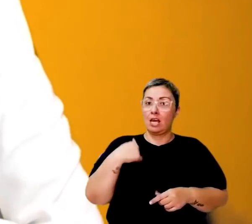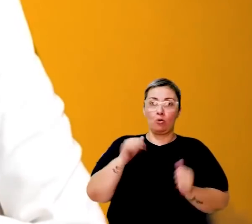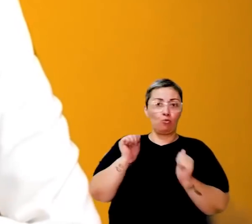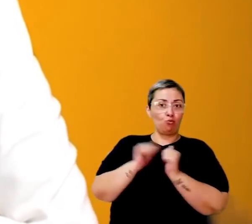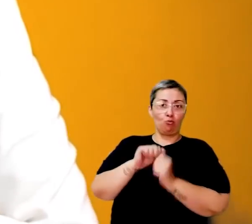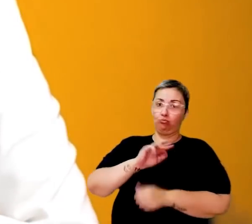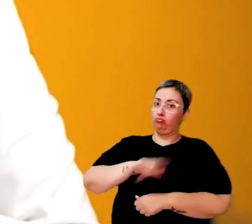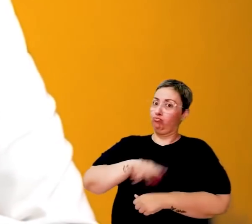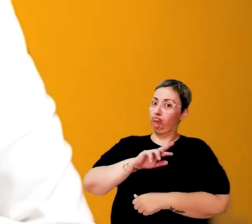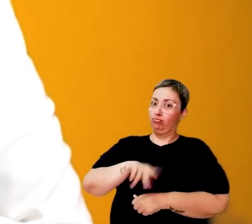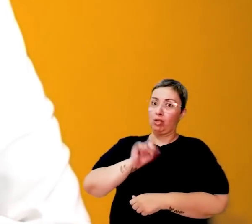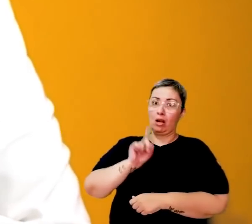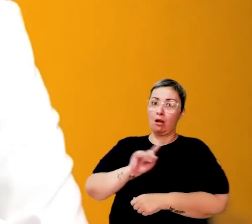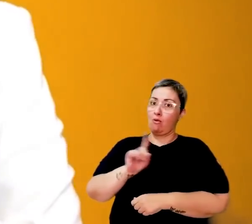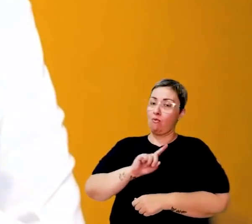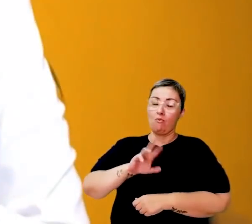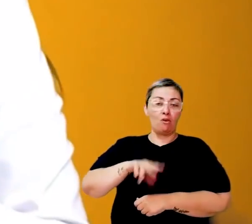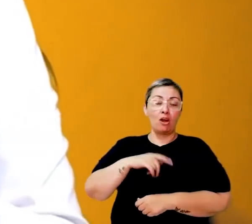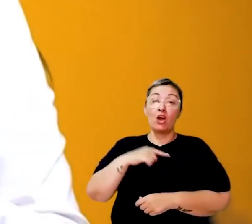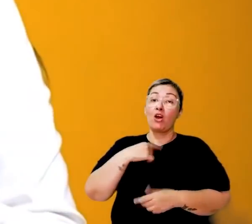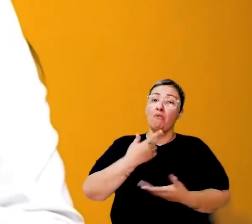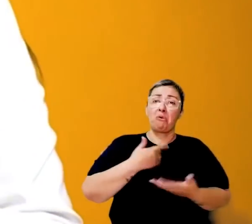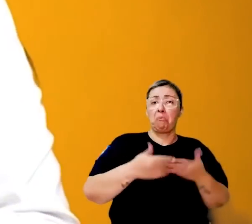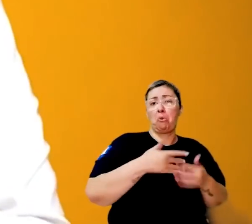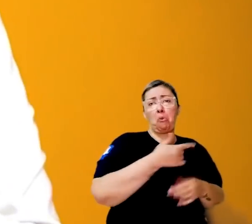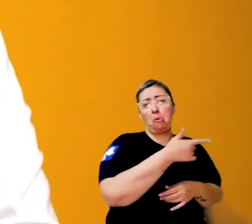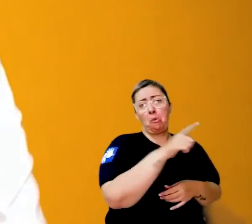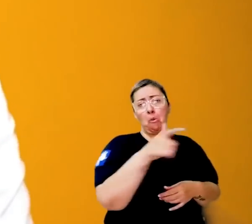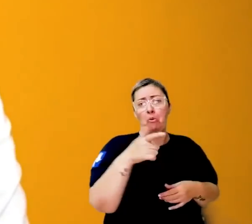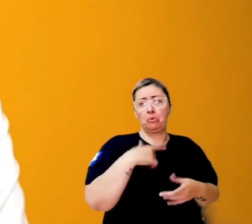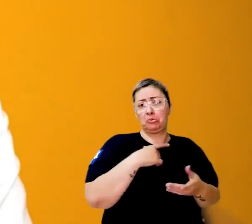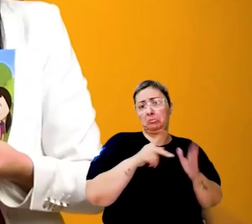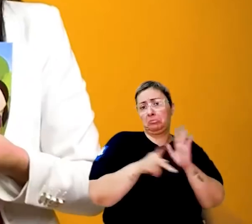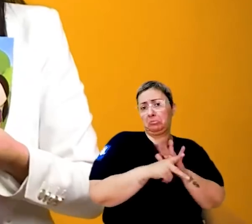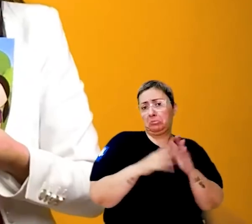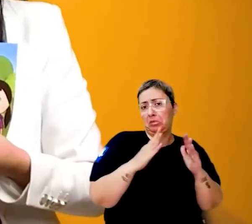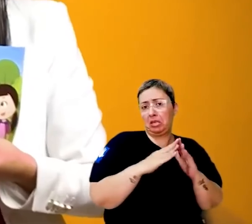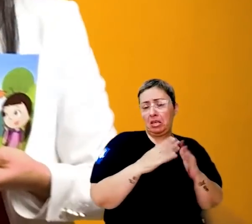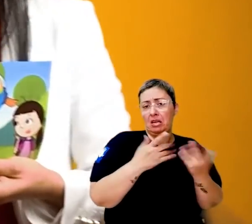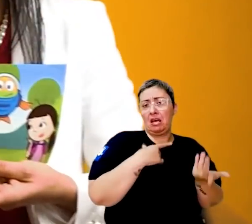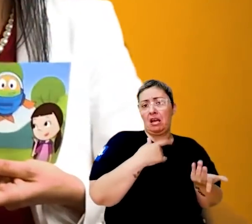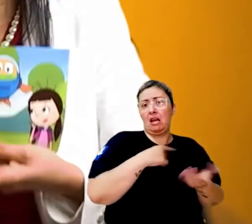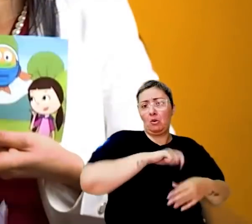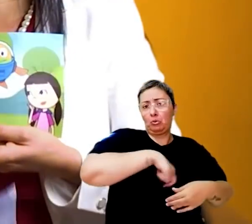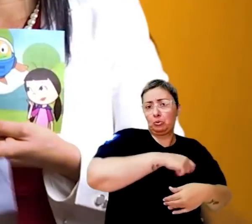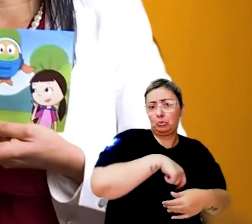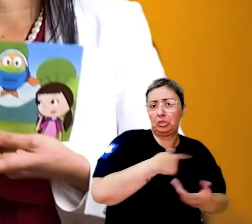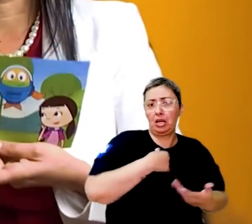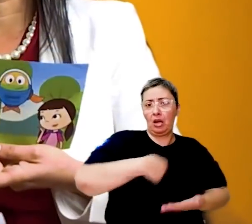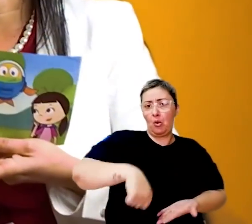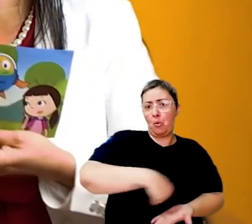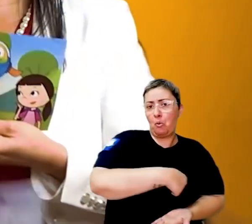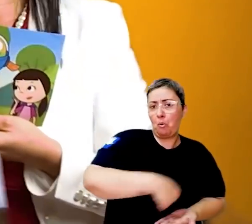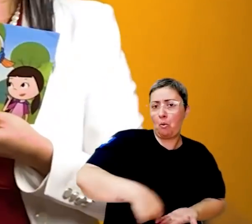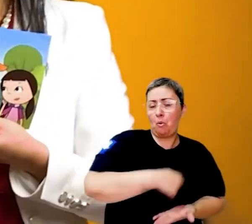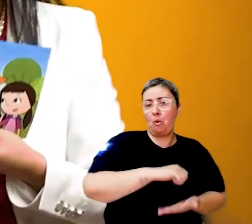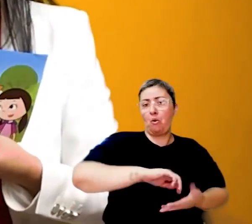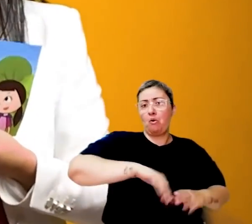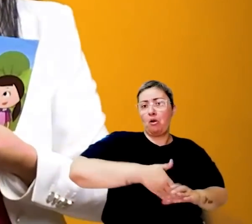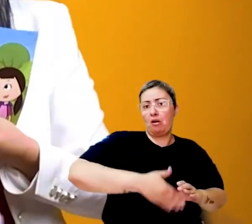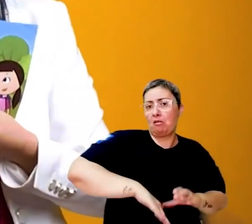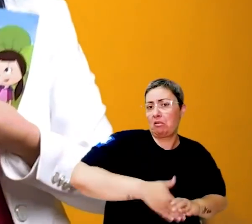estar com a criança assistindo desenho, vou estar fazendo as coisas de casa, adiantando o almoço, passando uma roupa, lavando